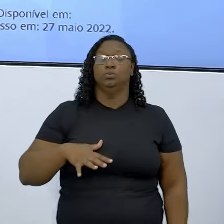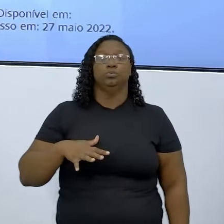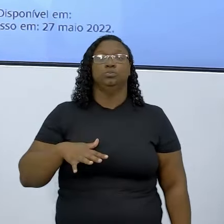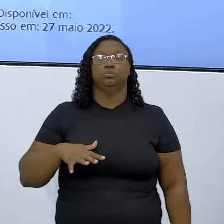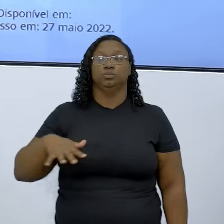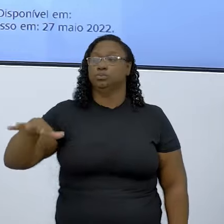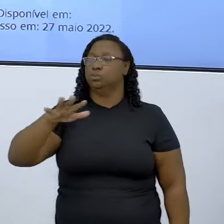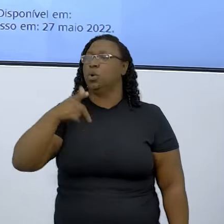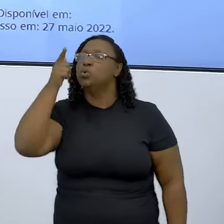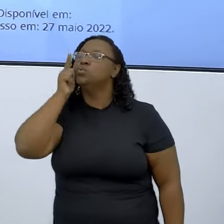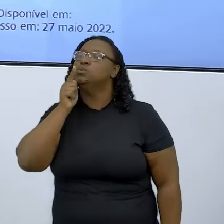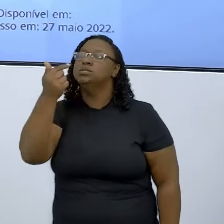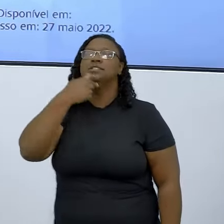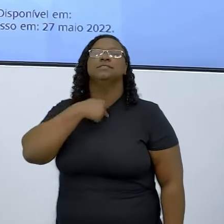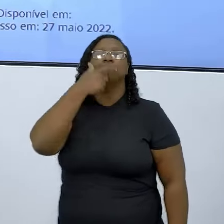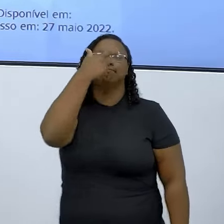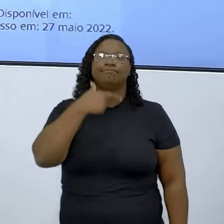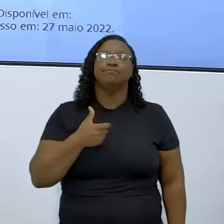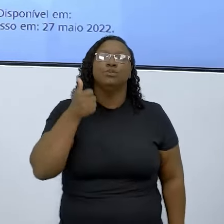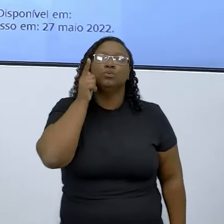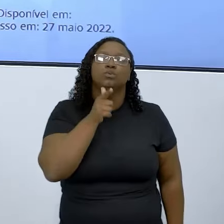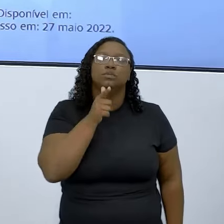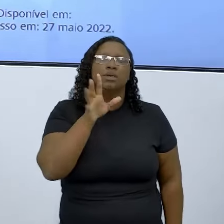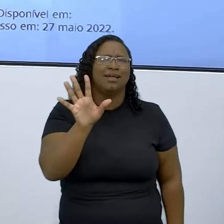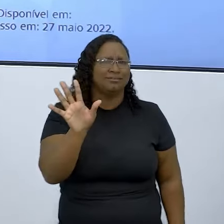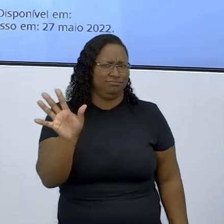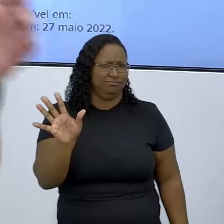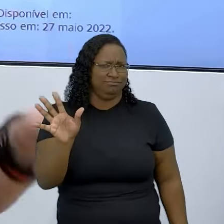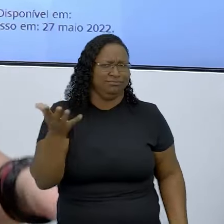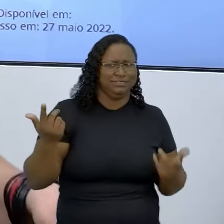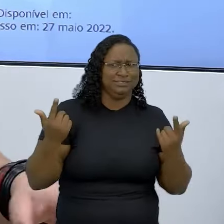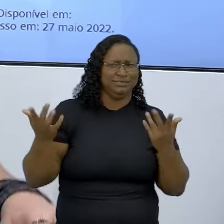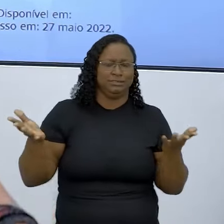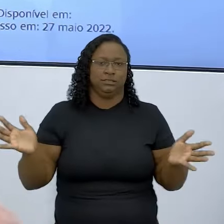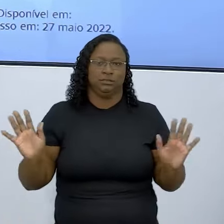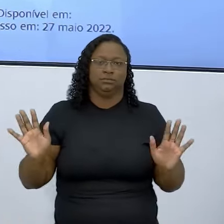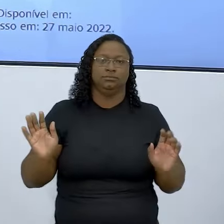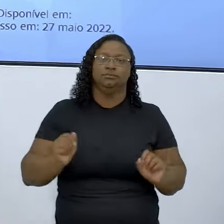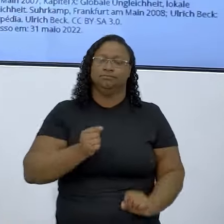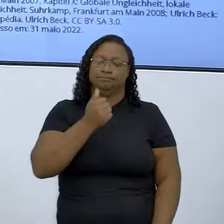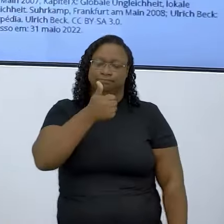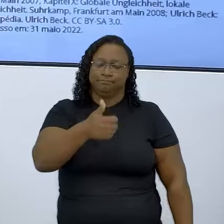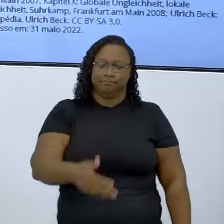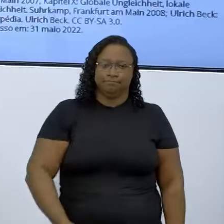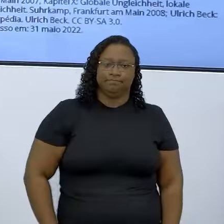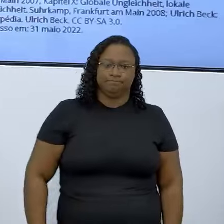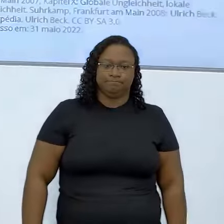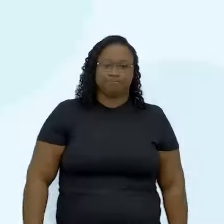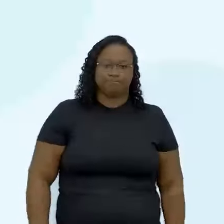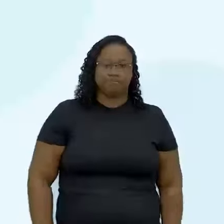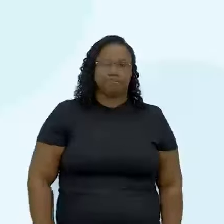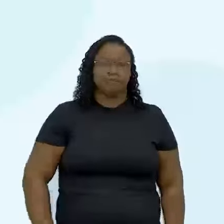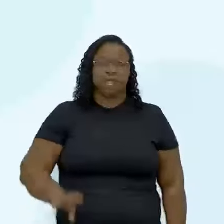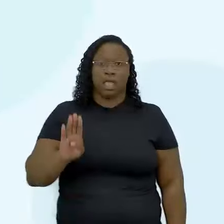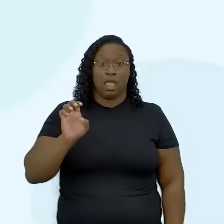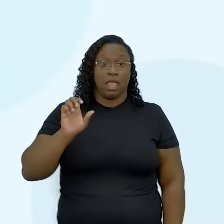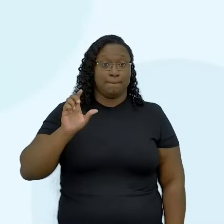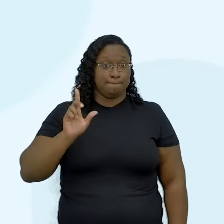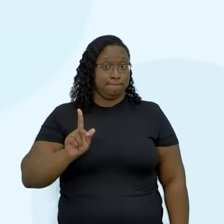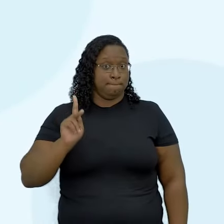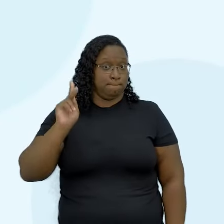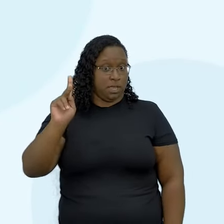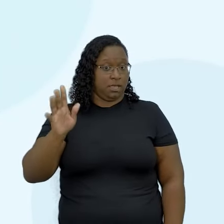estou. Não sei se isso fez sentido. Espero que sim. E aí... né? Ele traz até a questão